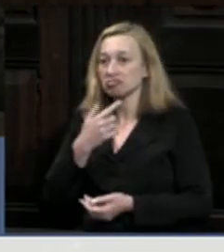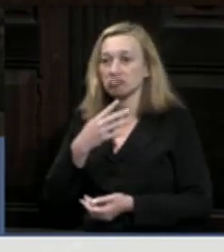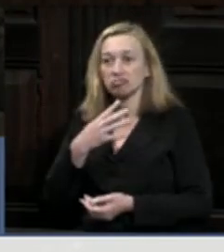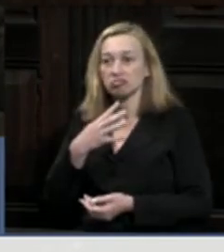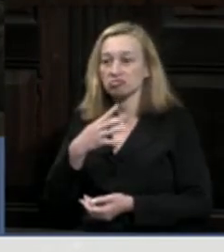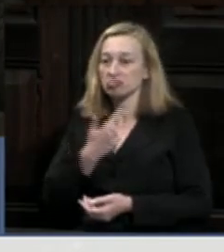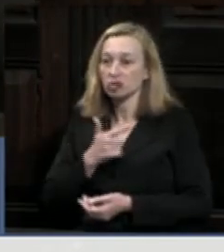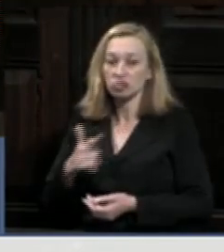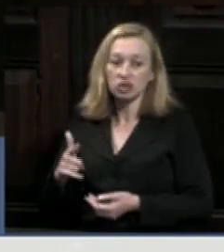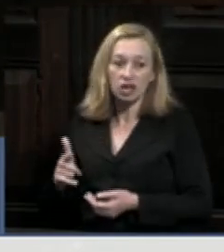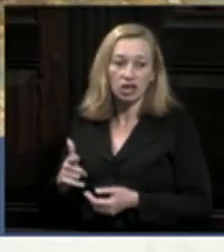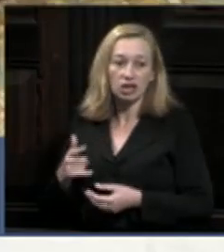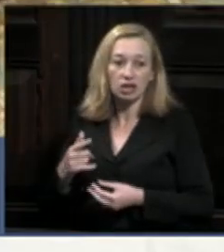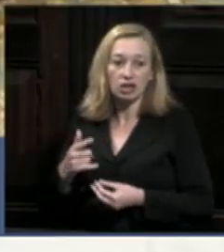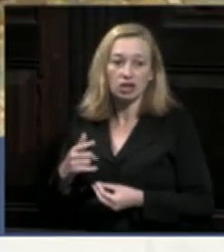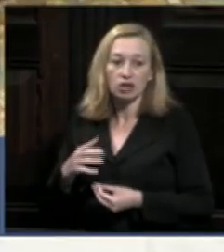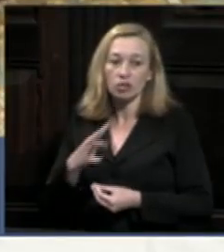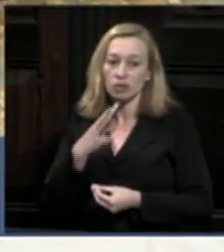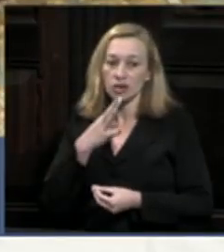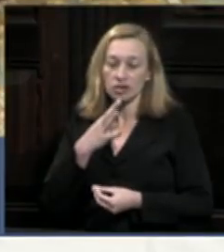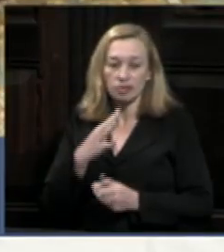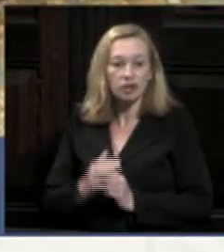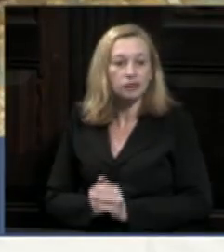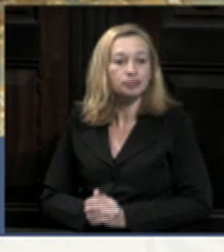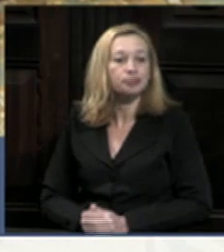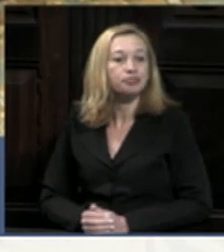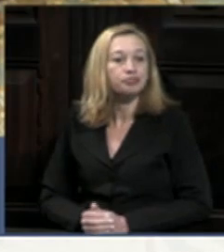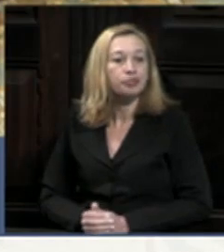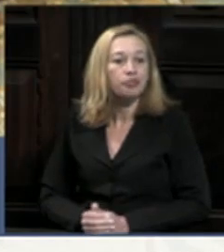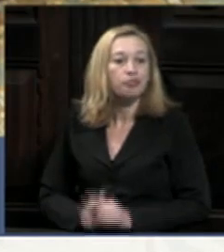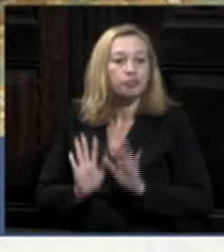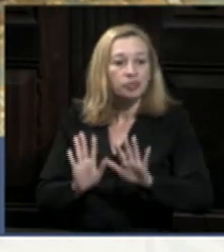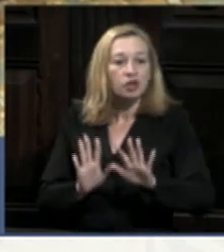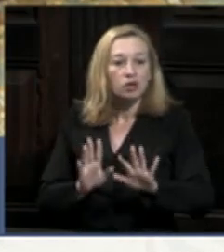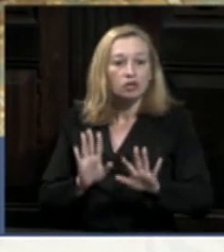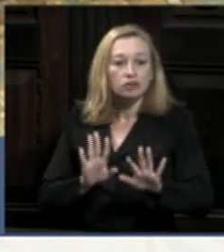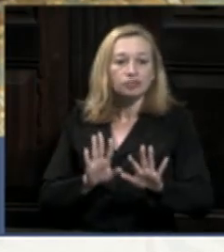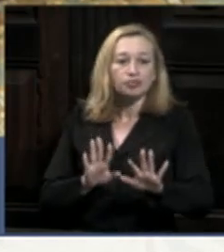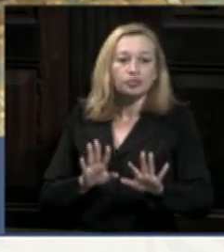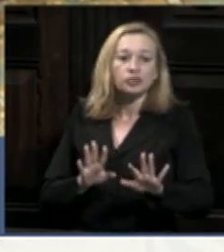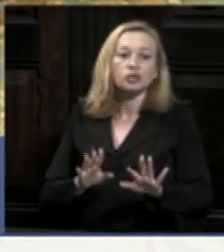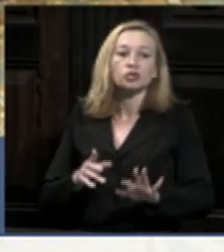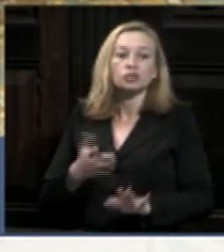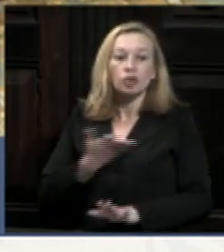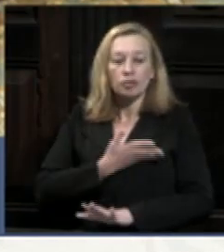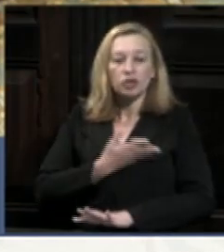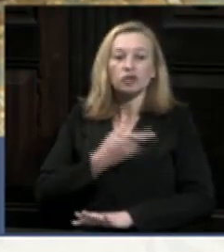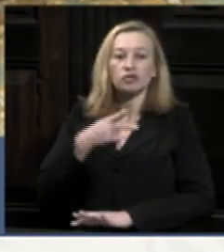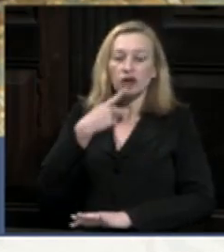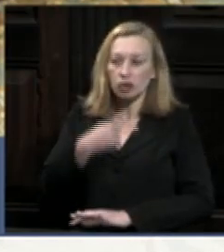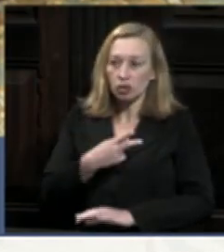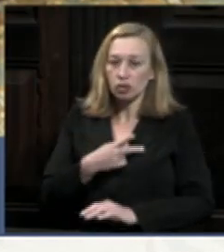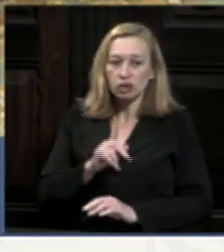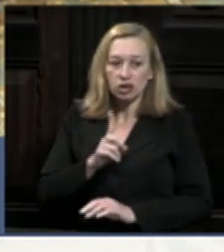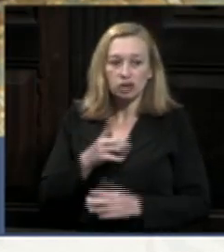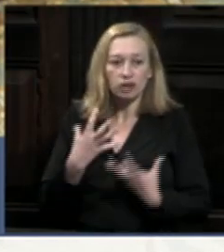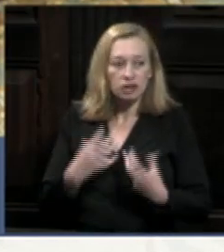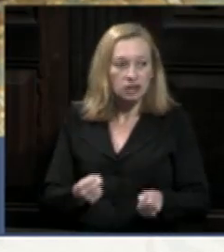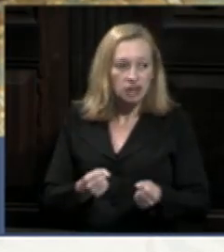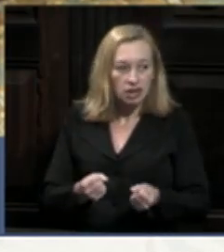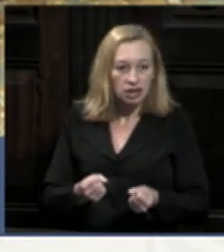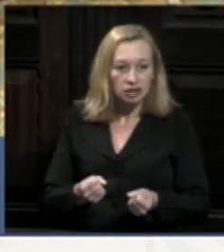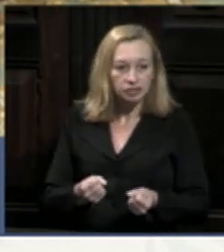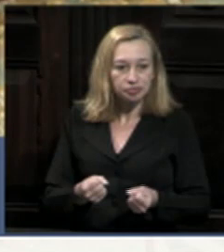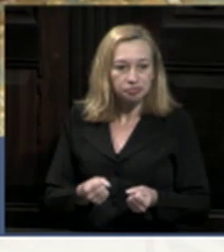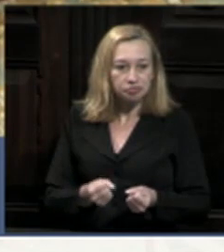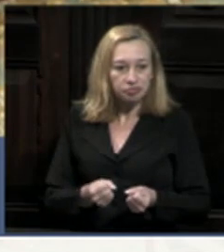palmares todo ano o excelência não à toa pela importância do tema fica um deputado que o precedeu na tribuna